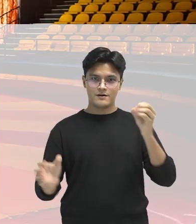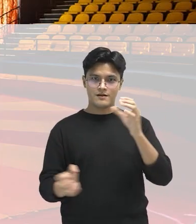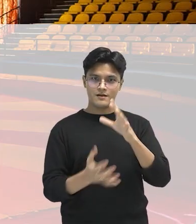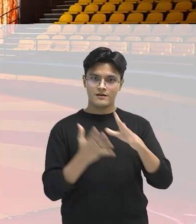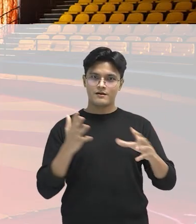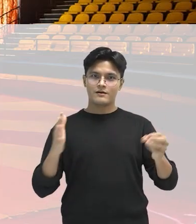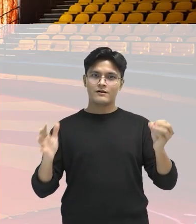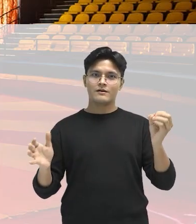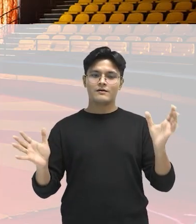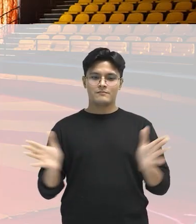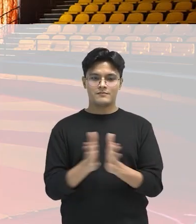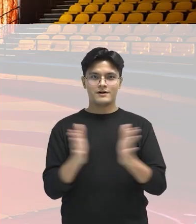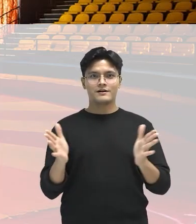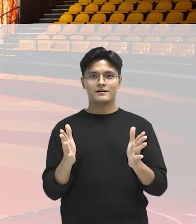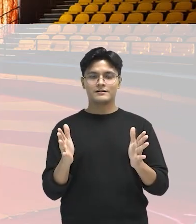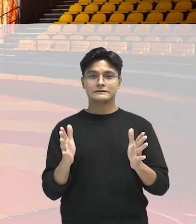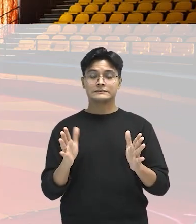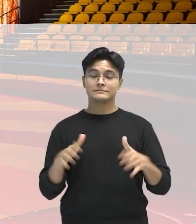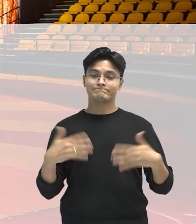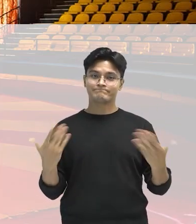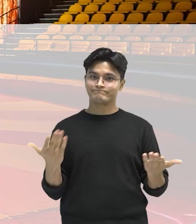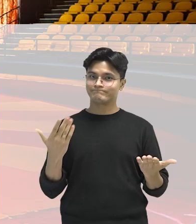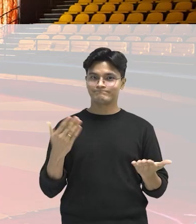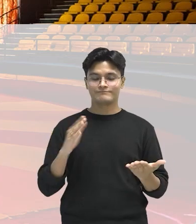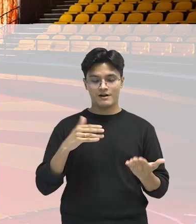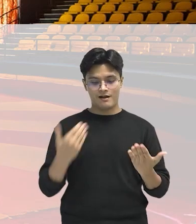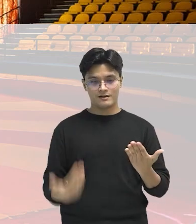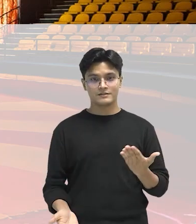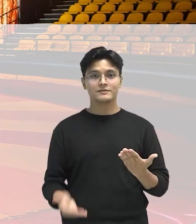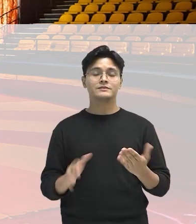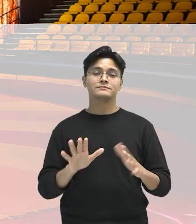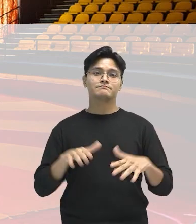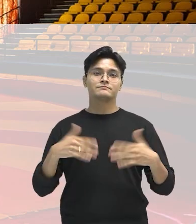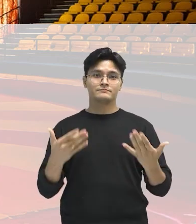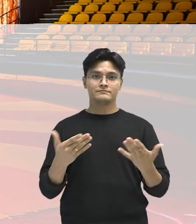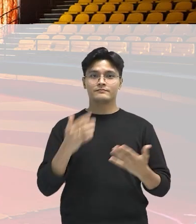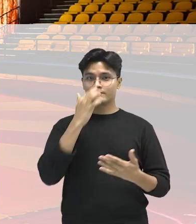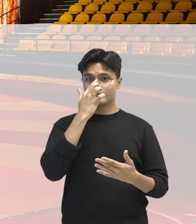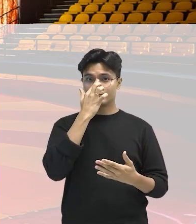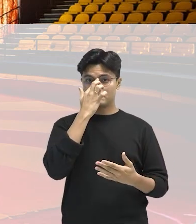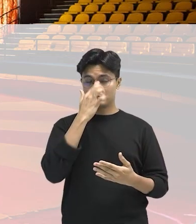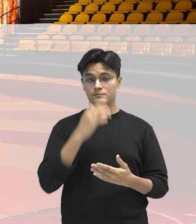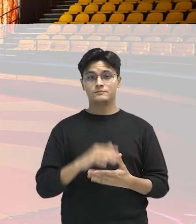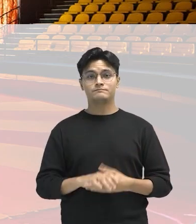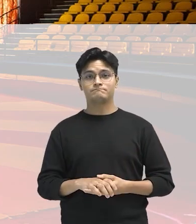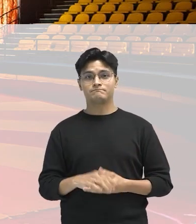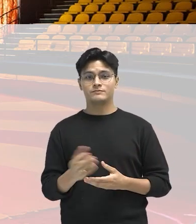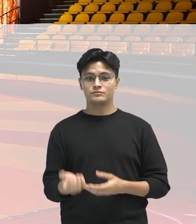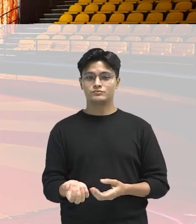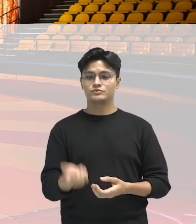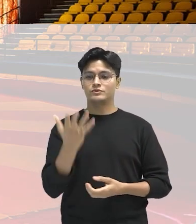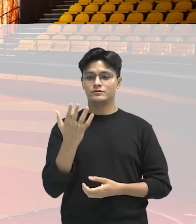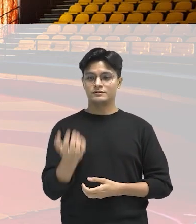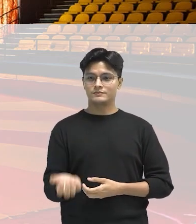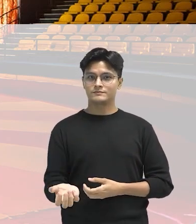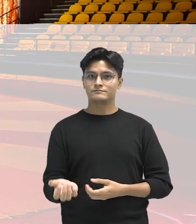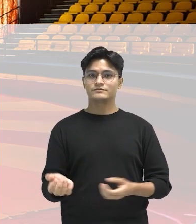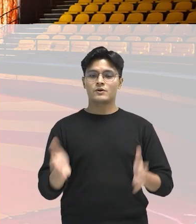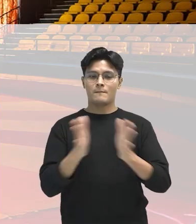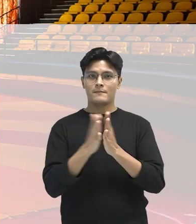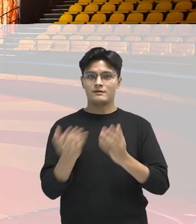fazendo as atividades. Opa, caiu! Que a Tef ensinou. Vamos lá? Joga,